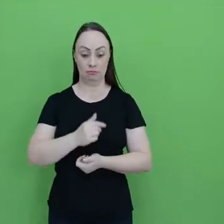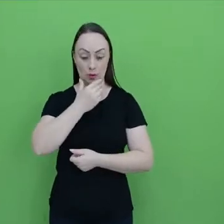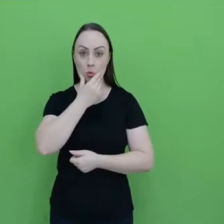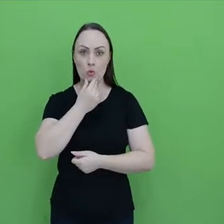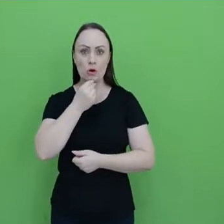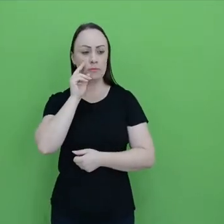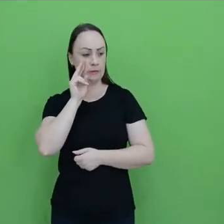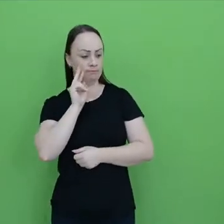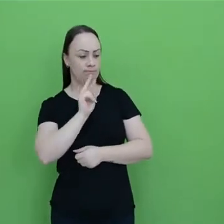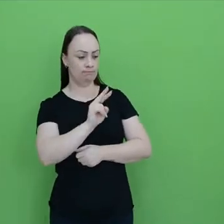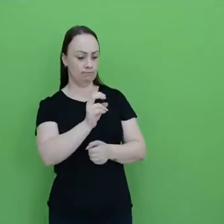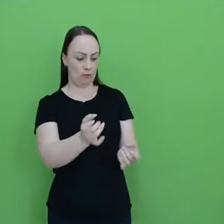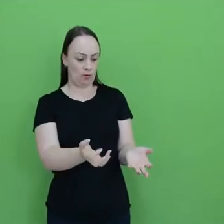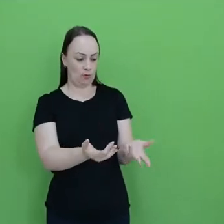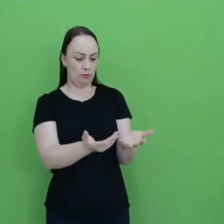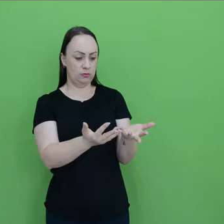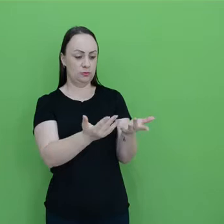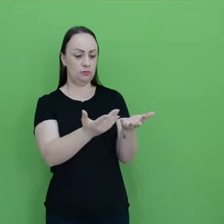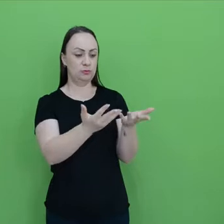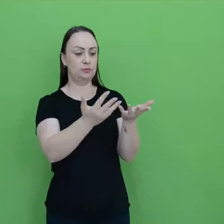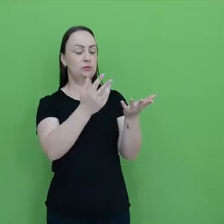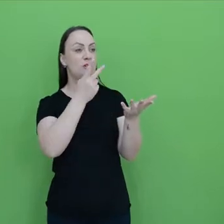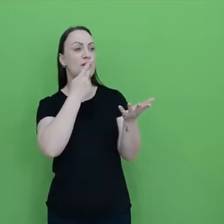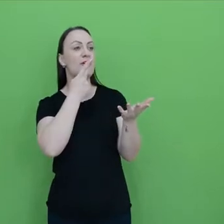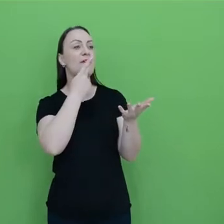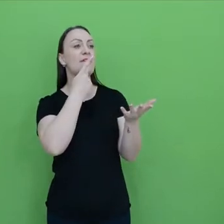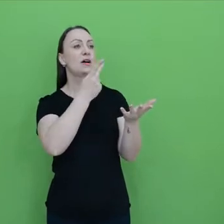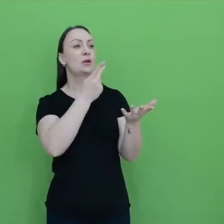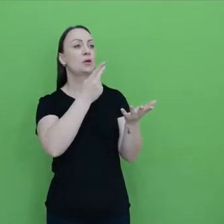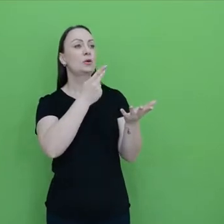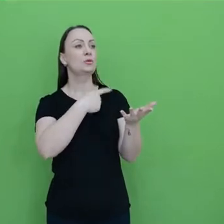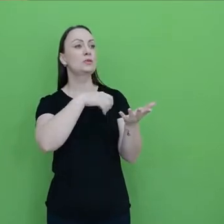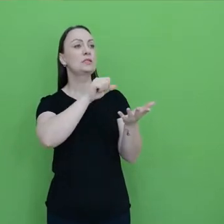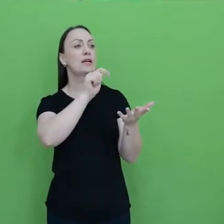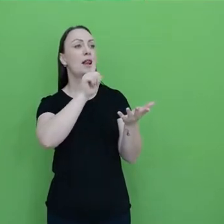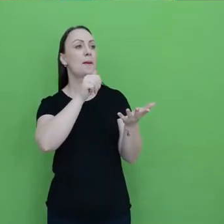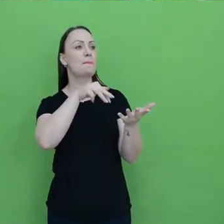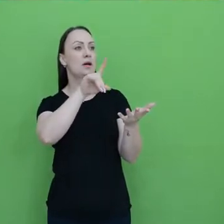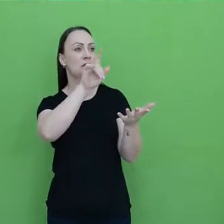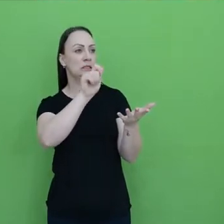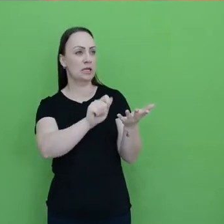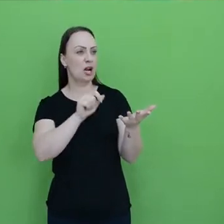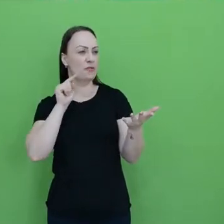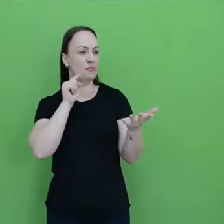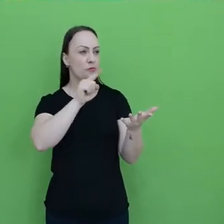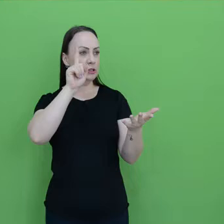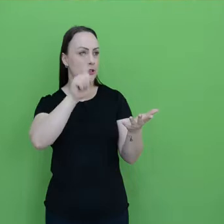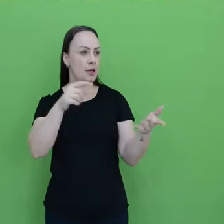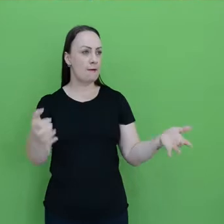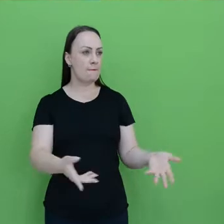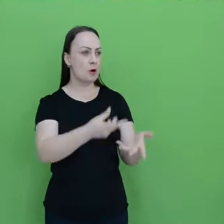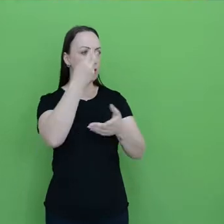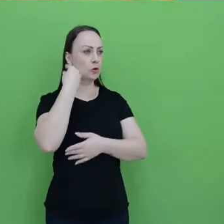Tarim olhou fixamente para as chamas e disse: Salamandra, tu que és o